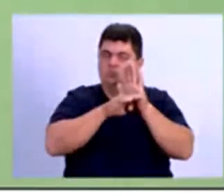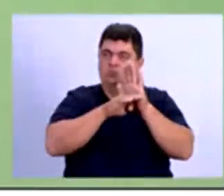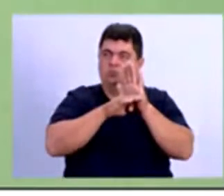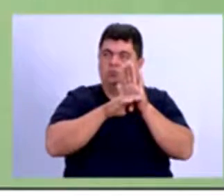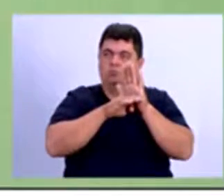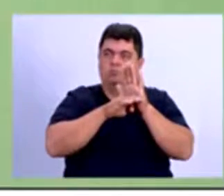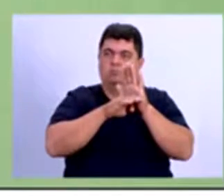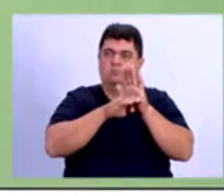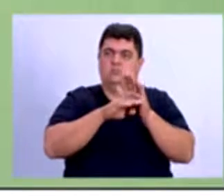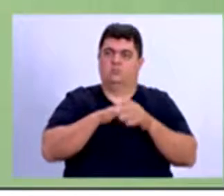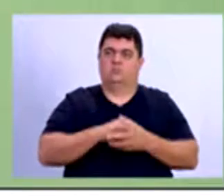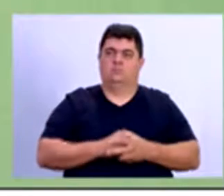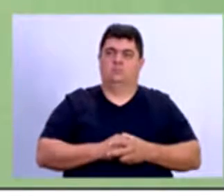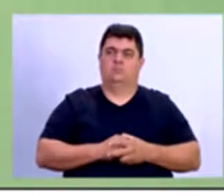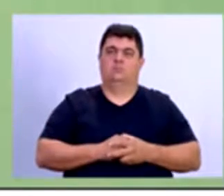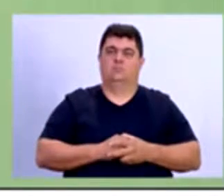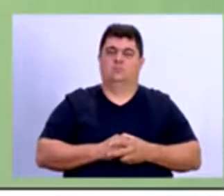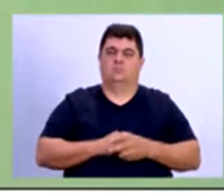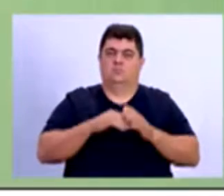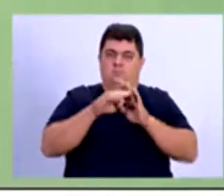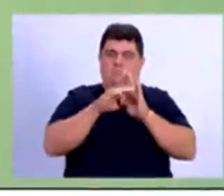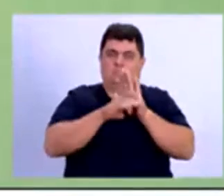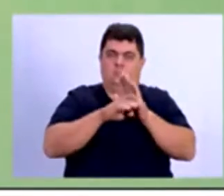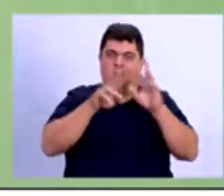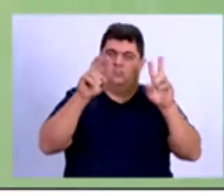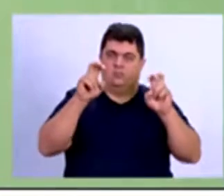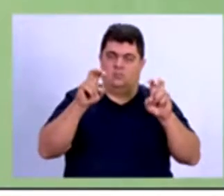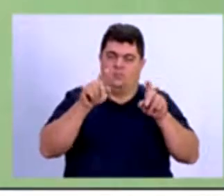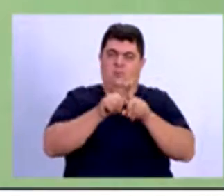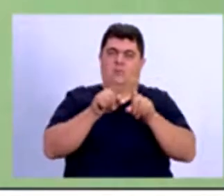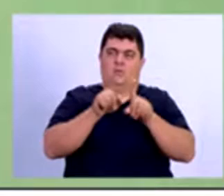tem a seguinte ementa o seguinte conteúdo programático